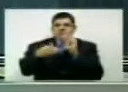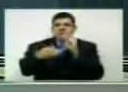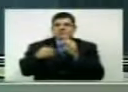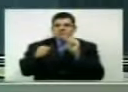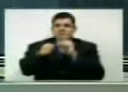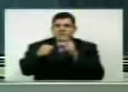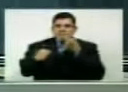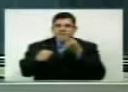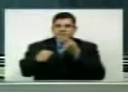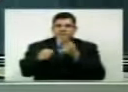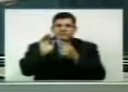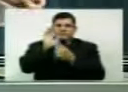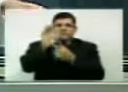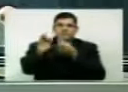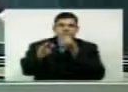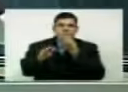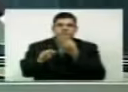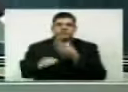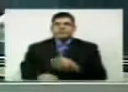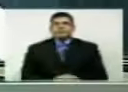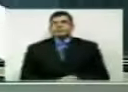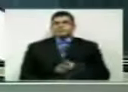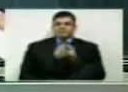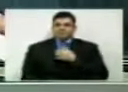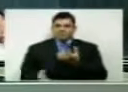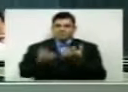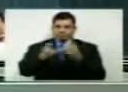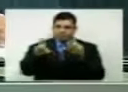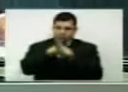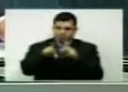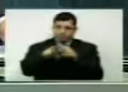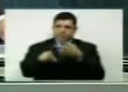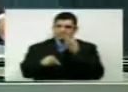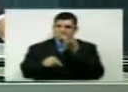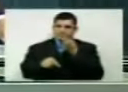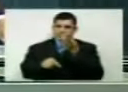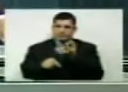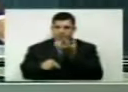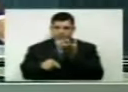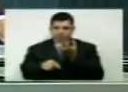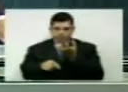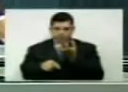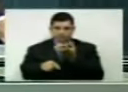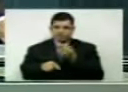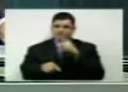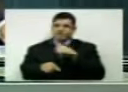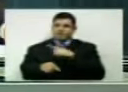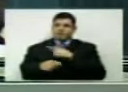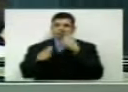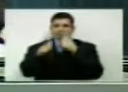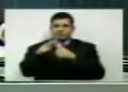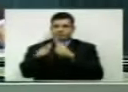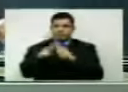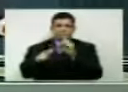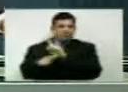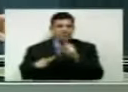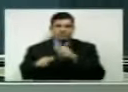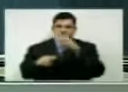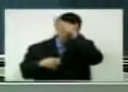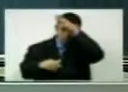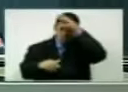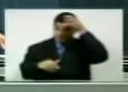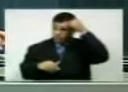que efetivamente foi previsto. Quero também dizer que existe um problema que não é do